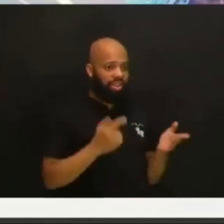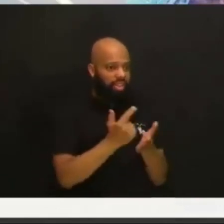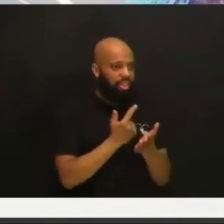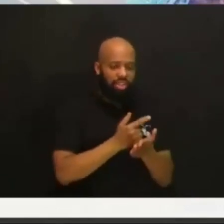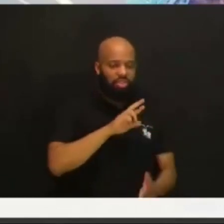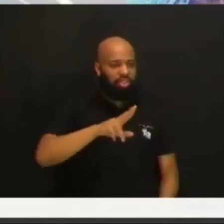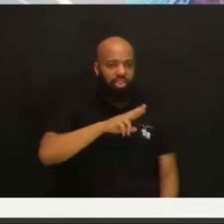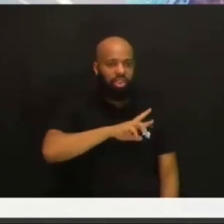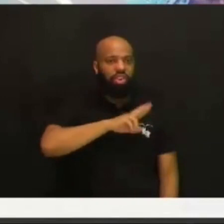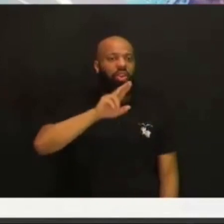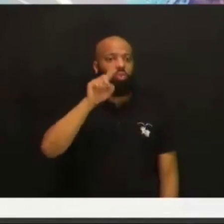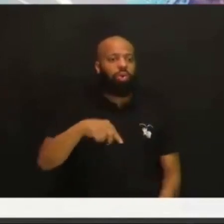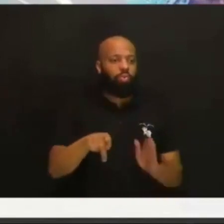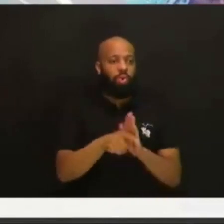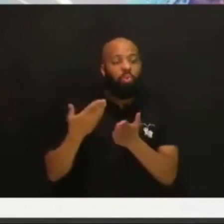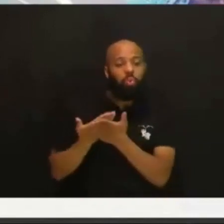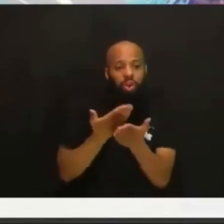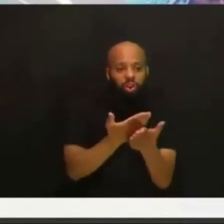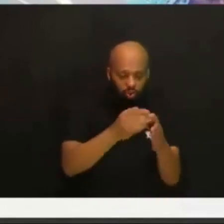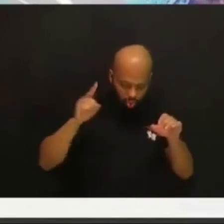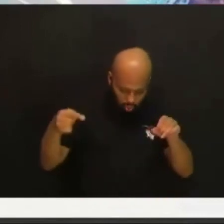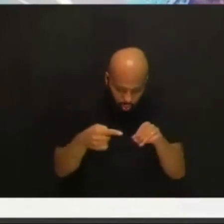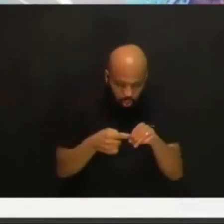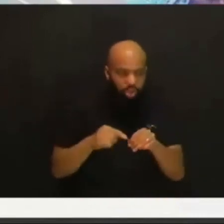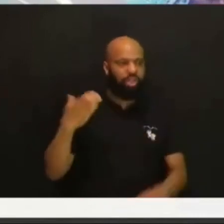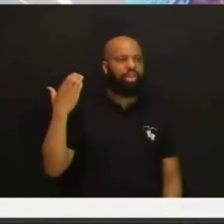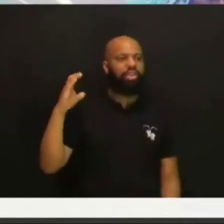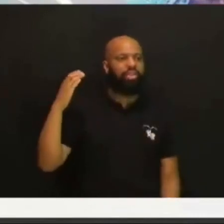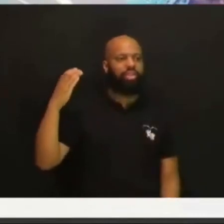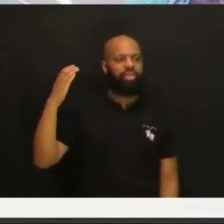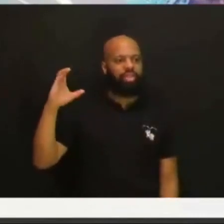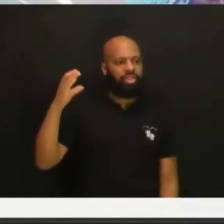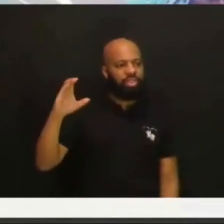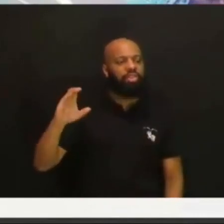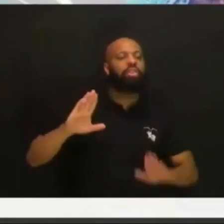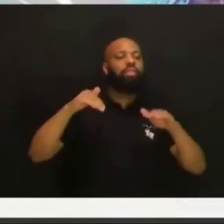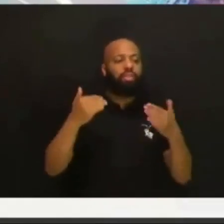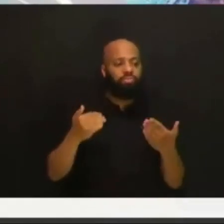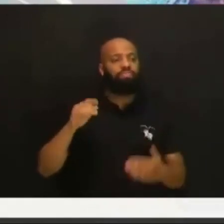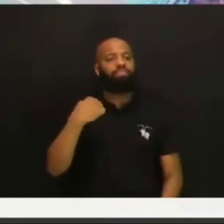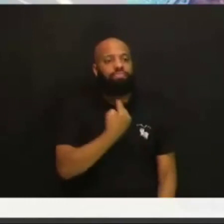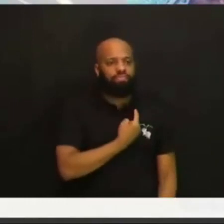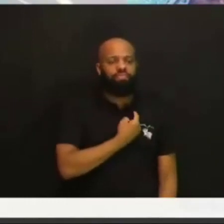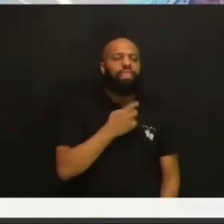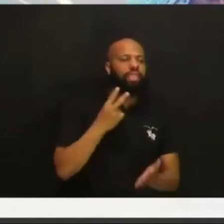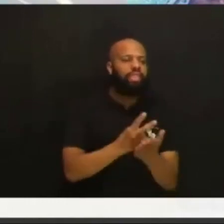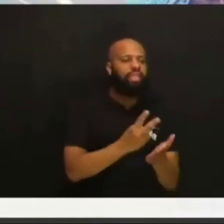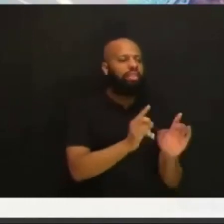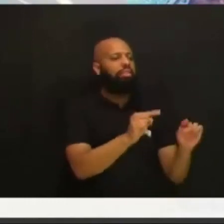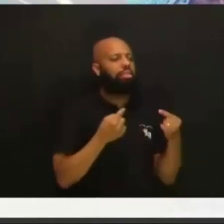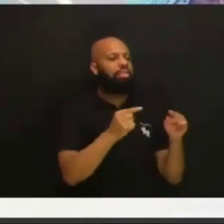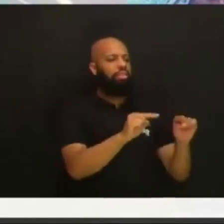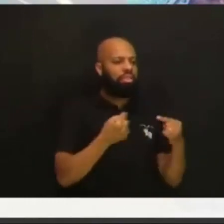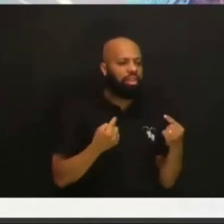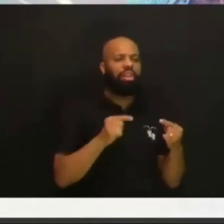de embriologia, ciência. Tá? Ciência, nós tantas vezes somos tão atacados como aqueles